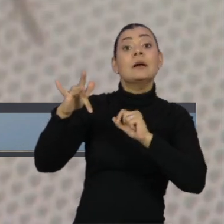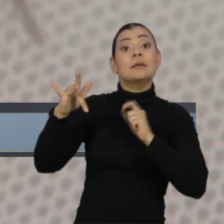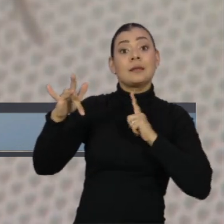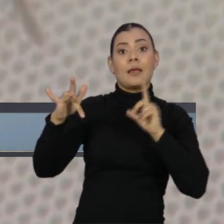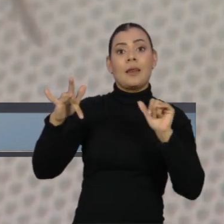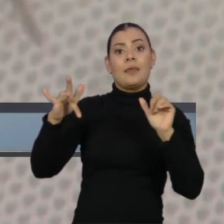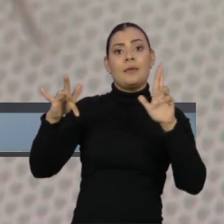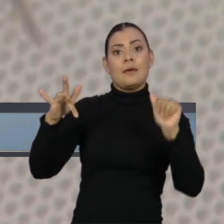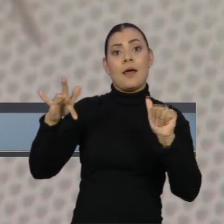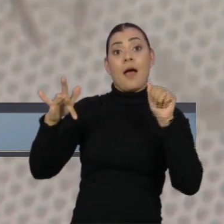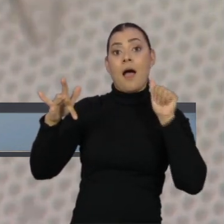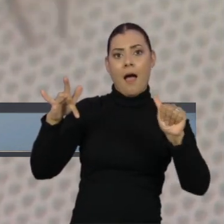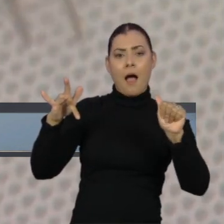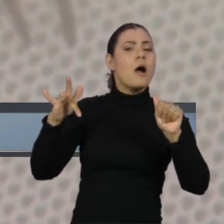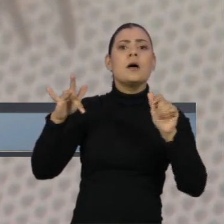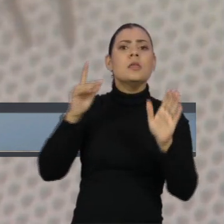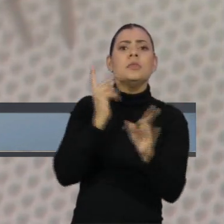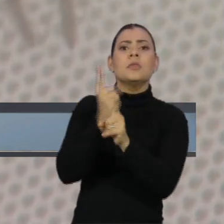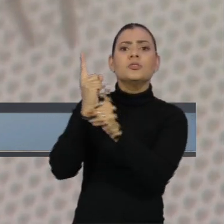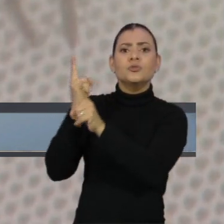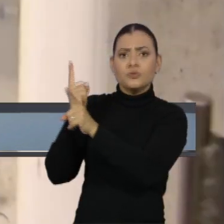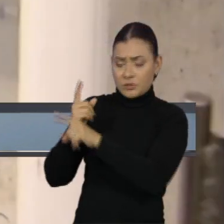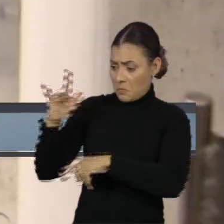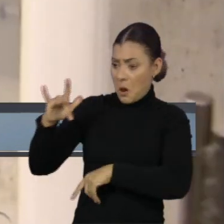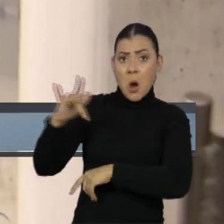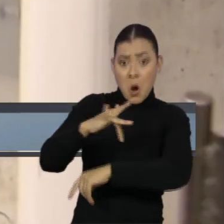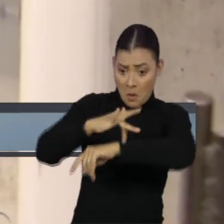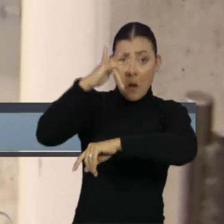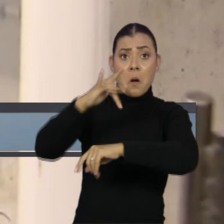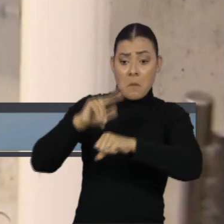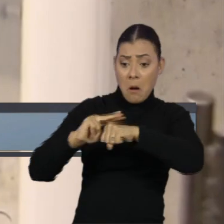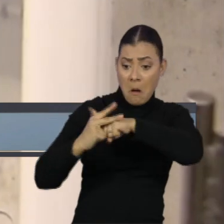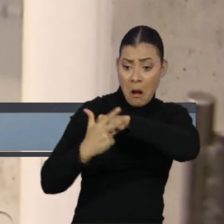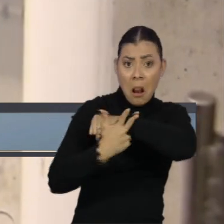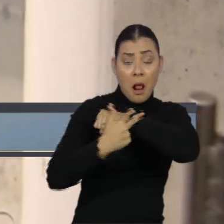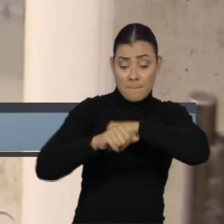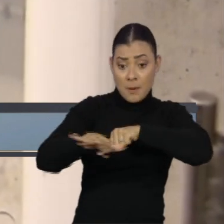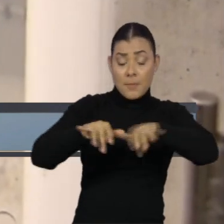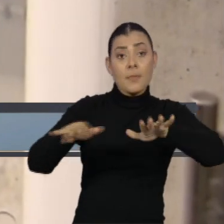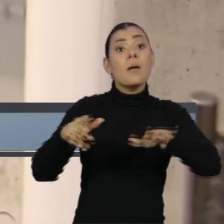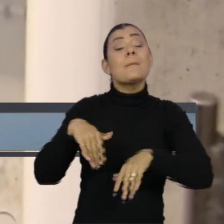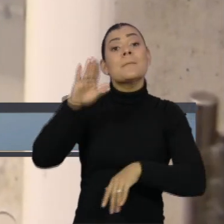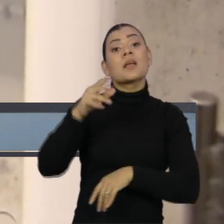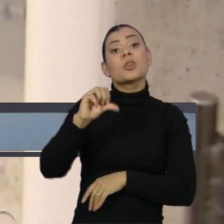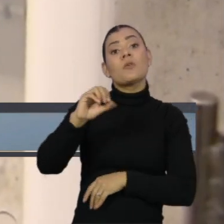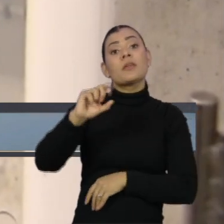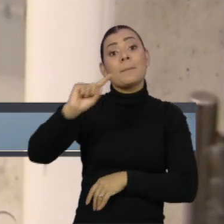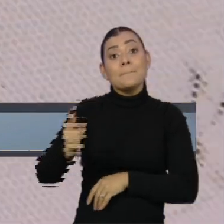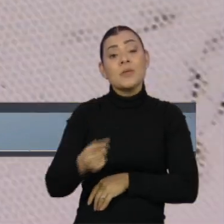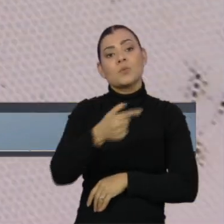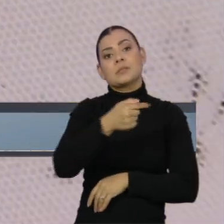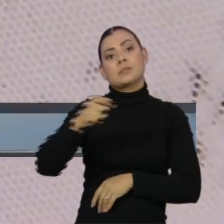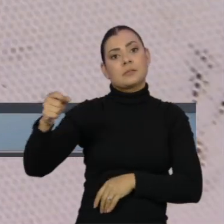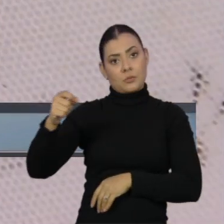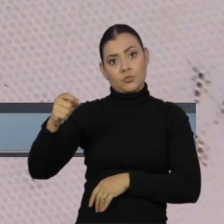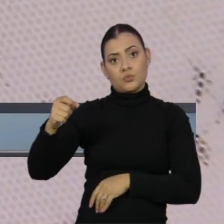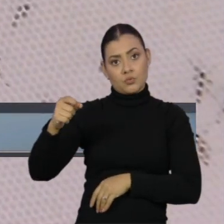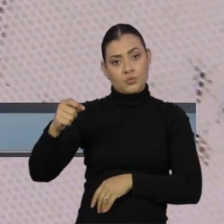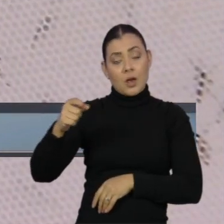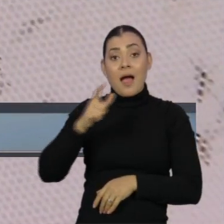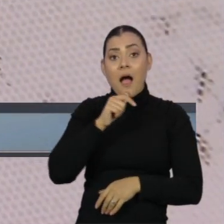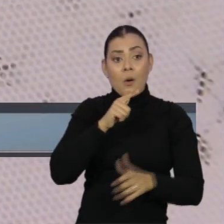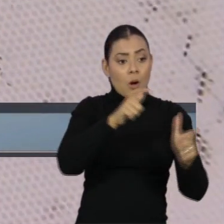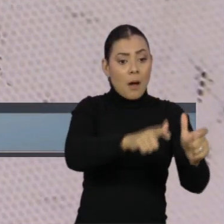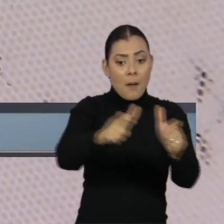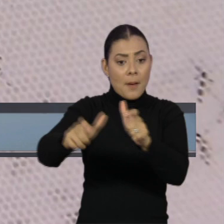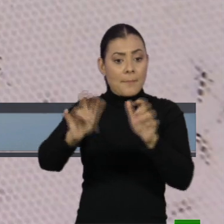Ltda o pudim de ser rápido para o aedes aegypti no total foram inspecionados mais de 90 mil e 700 recipientes